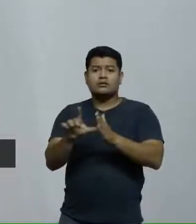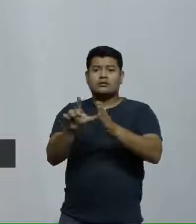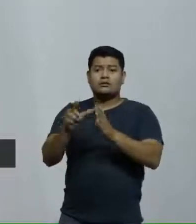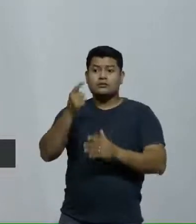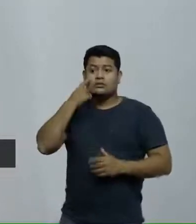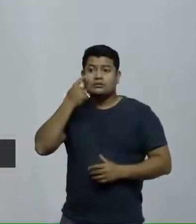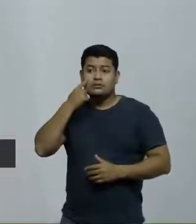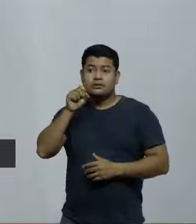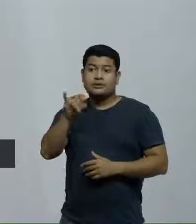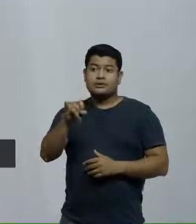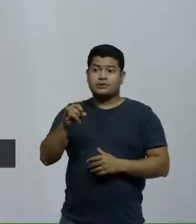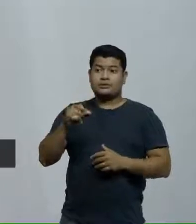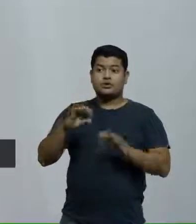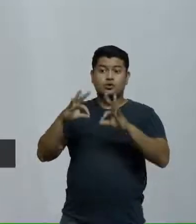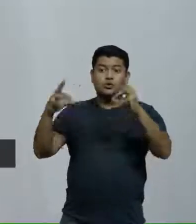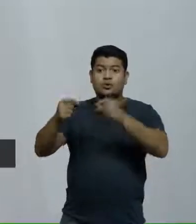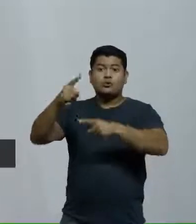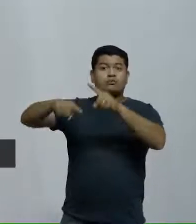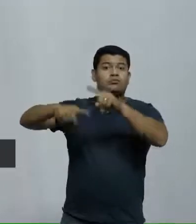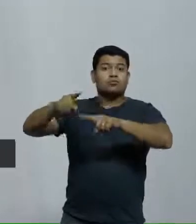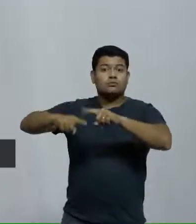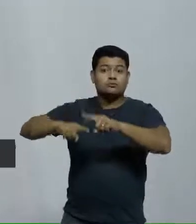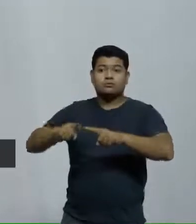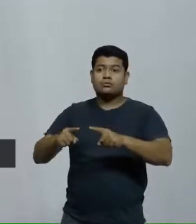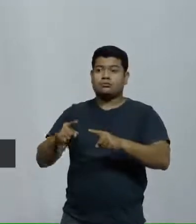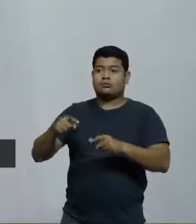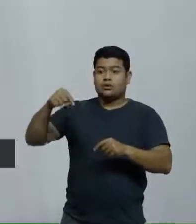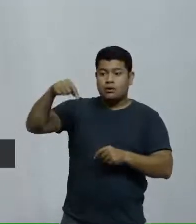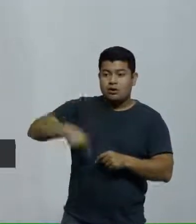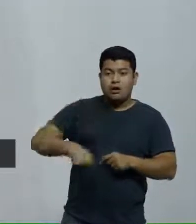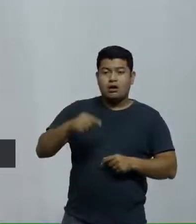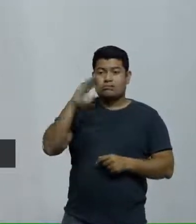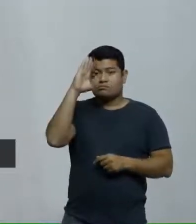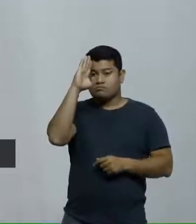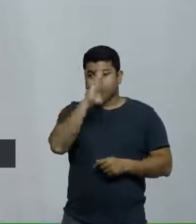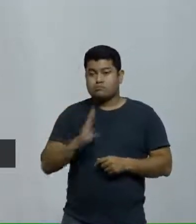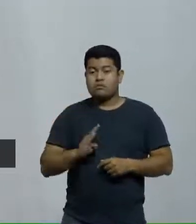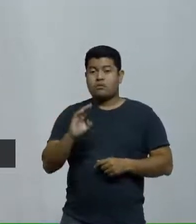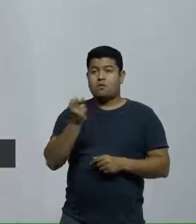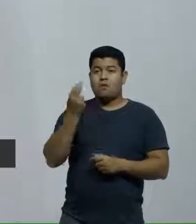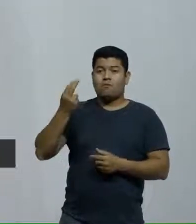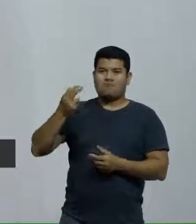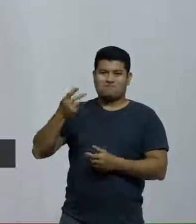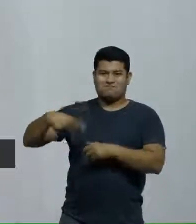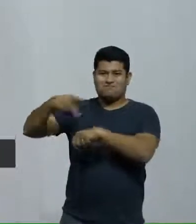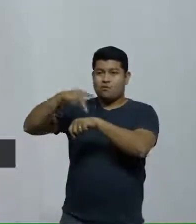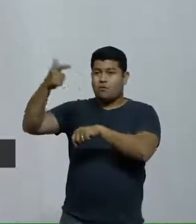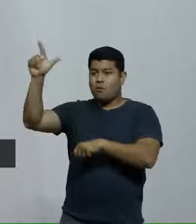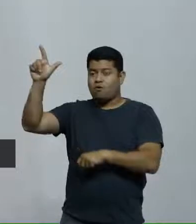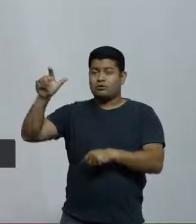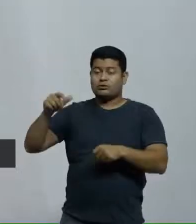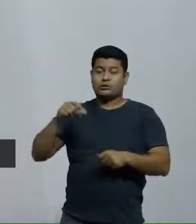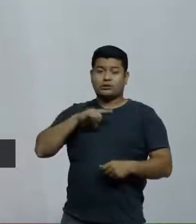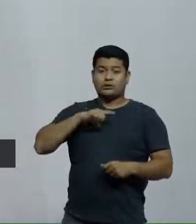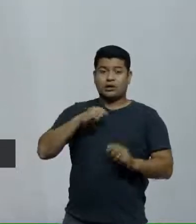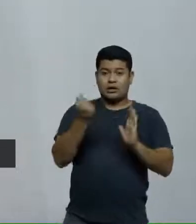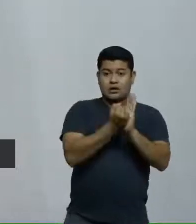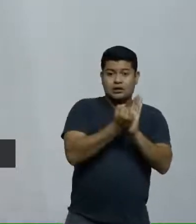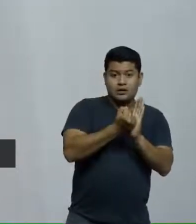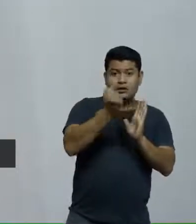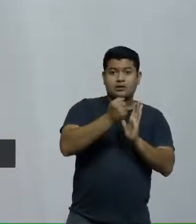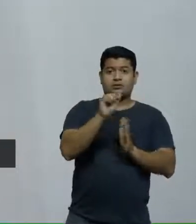produtos nacionais ou importados que têm a certificação obrigatória, se eles estão realmente com o selo do Inmetro, se eles